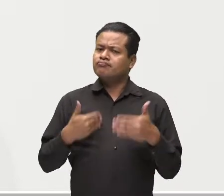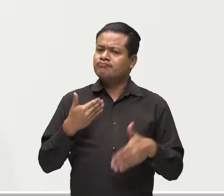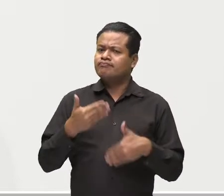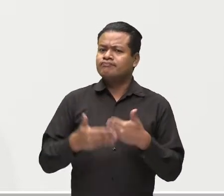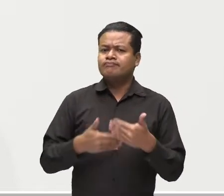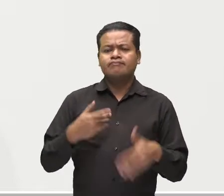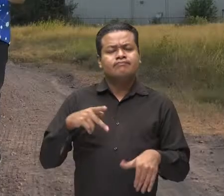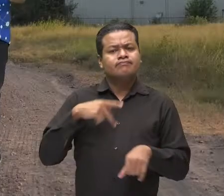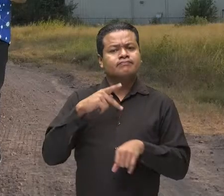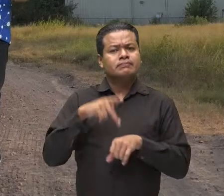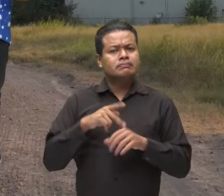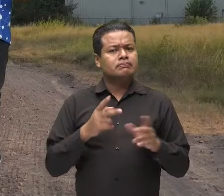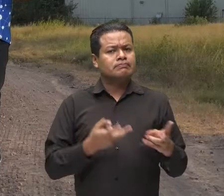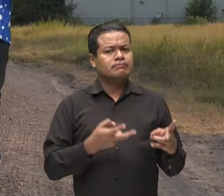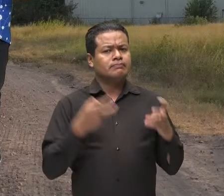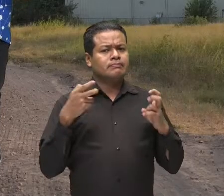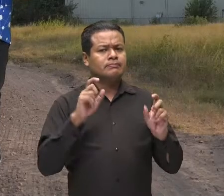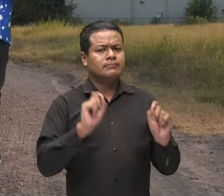aí acabou se